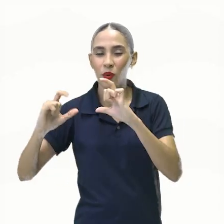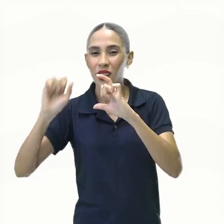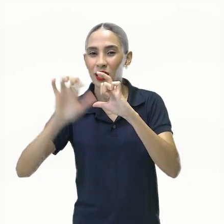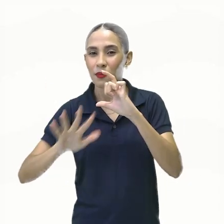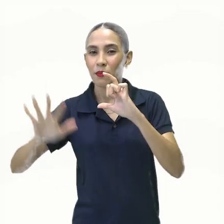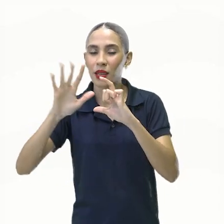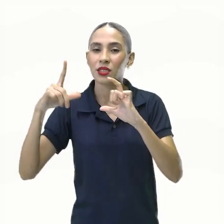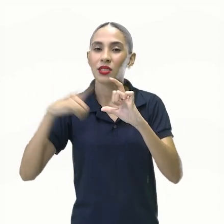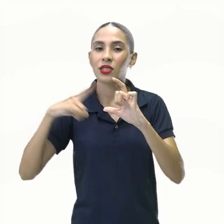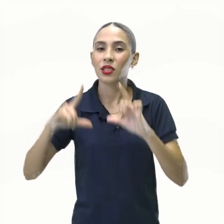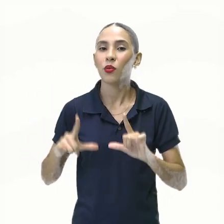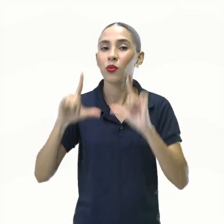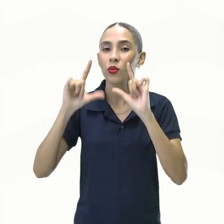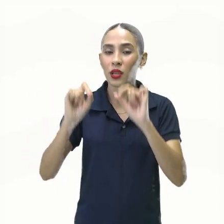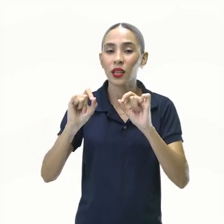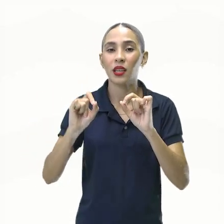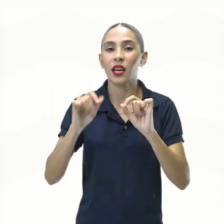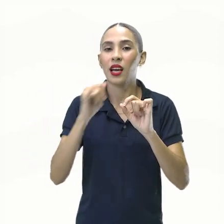tinha